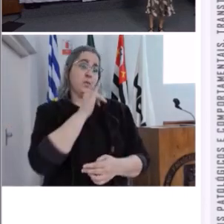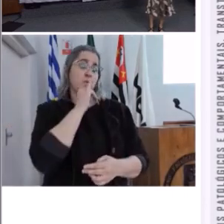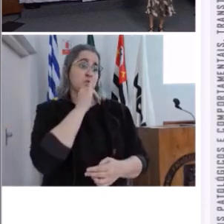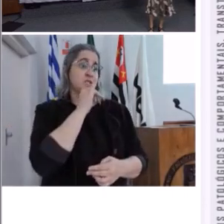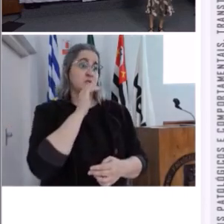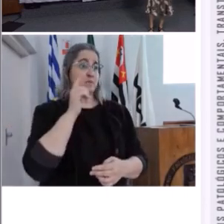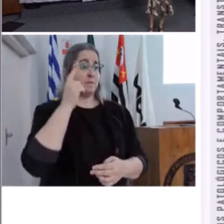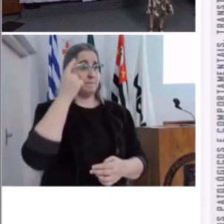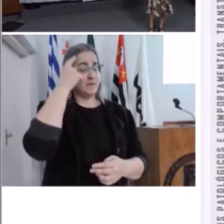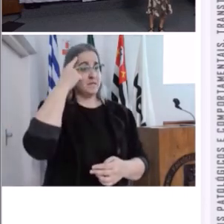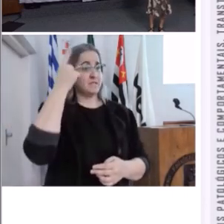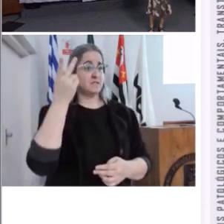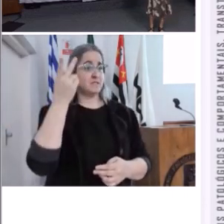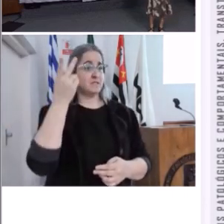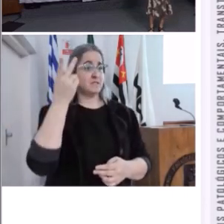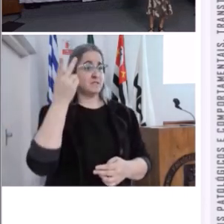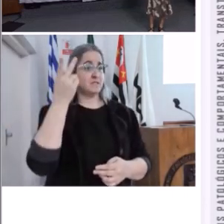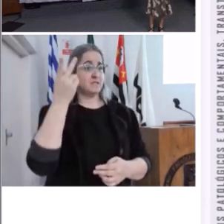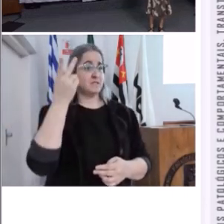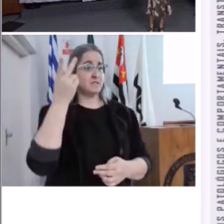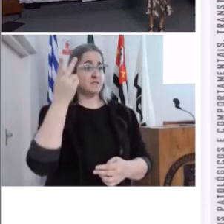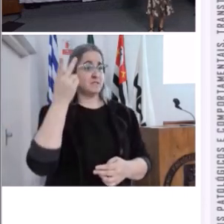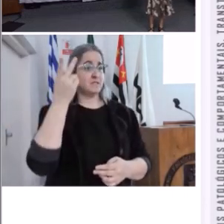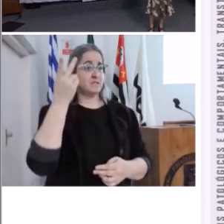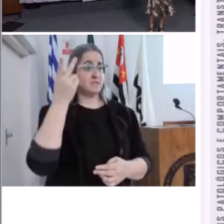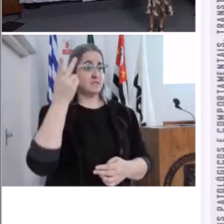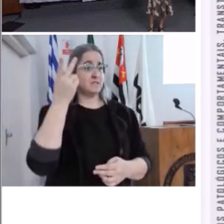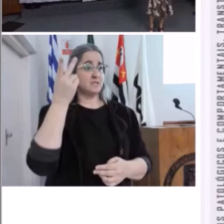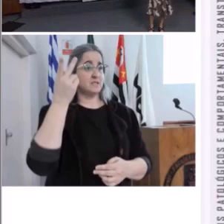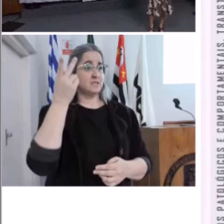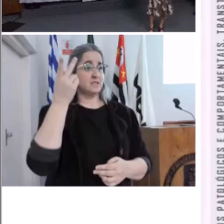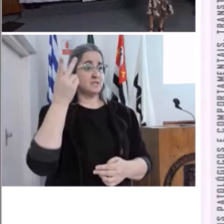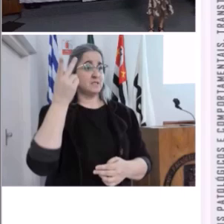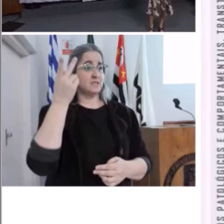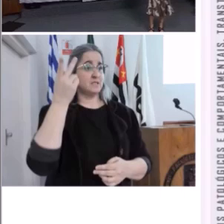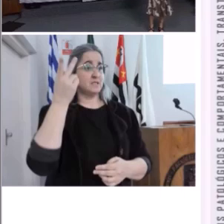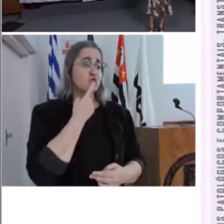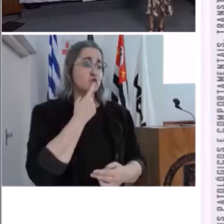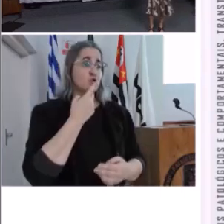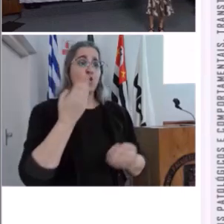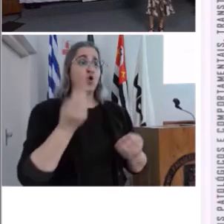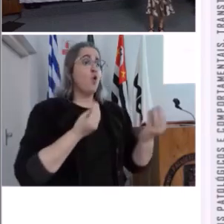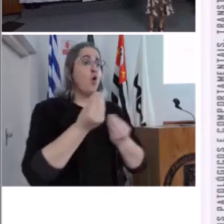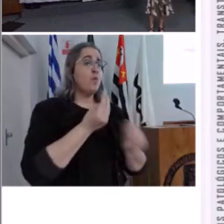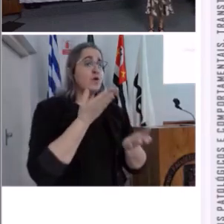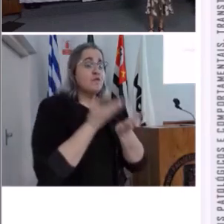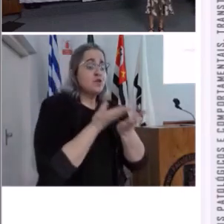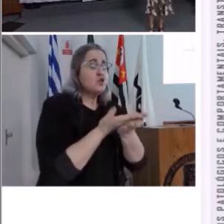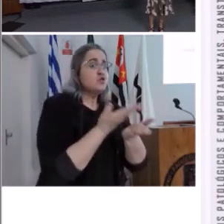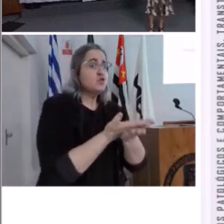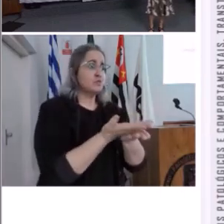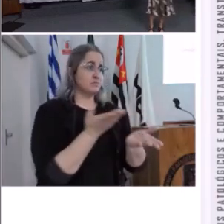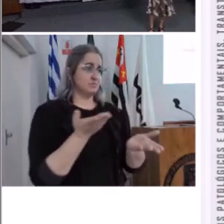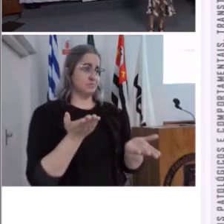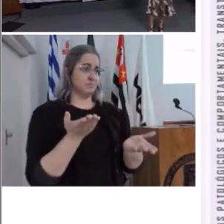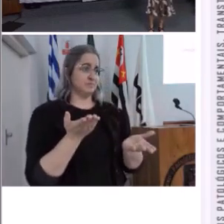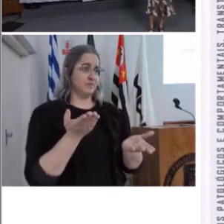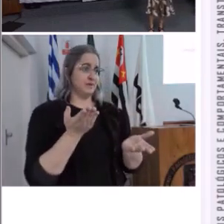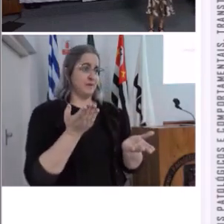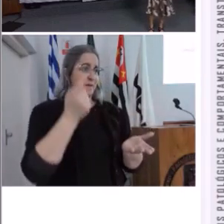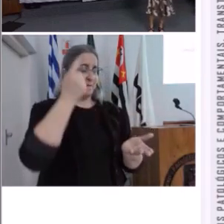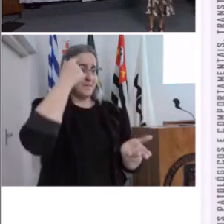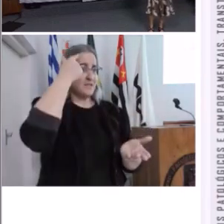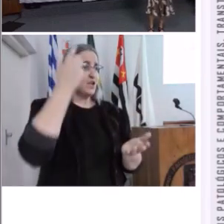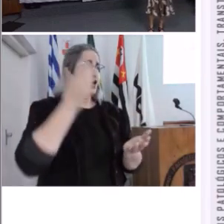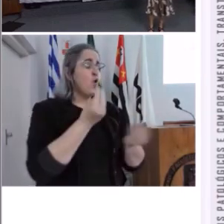tem dificuldade de adquirir também o conhecimento. Você acha que isso não vai afetar? Né? Mesmo que seja uma forma amorosa, isso não vai afetar na